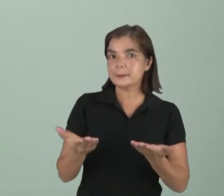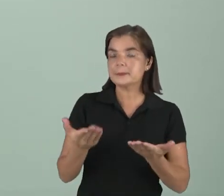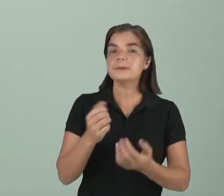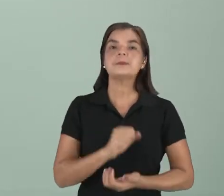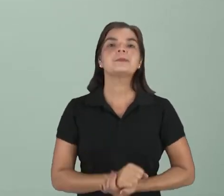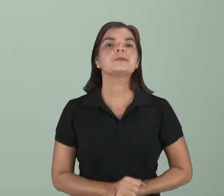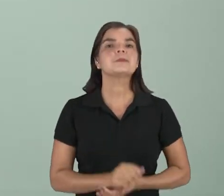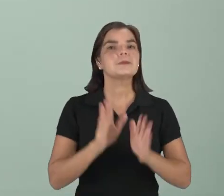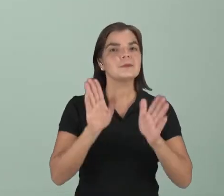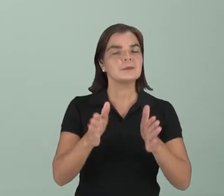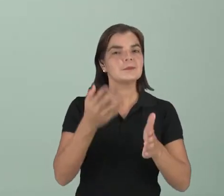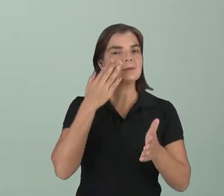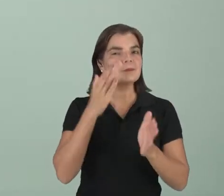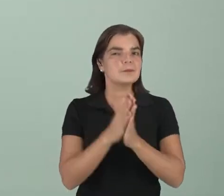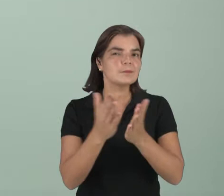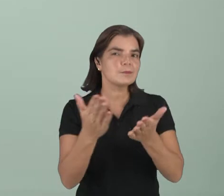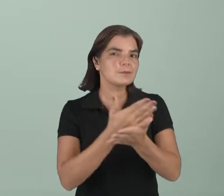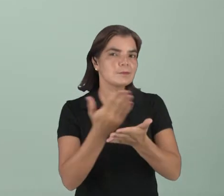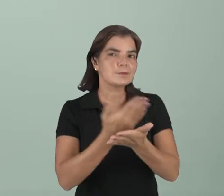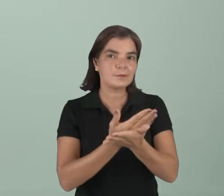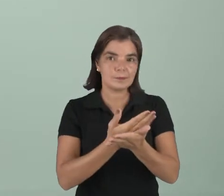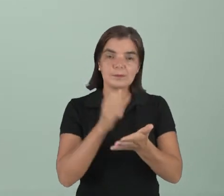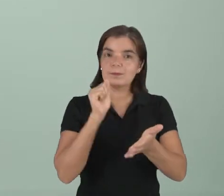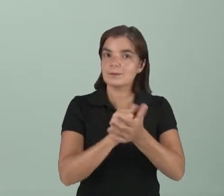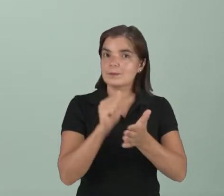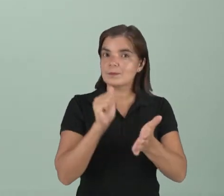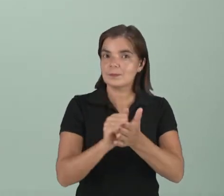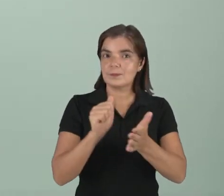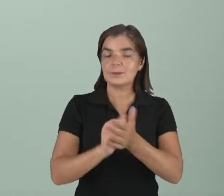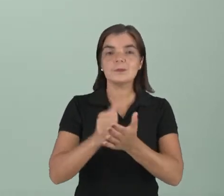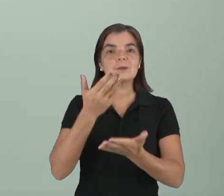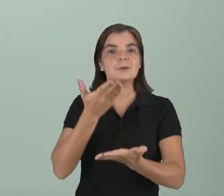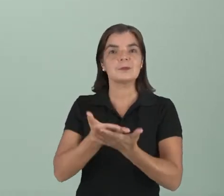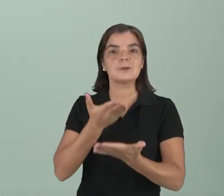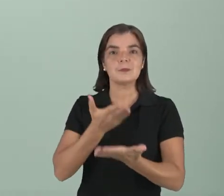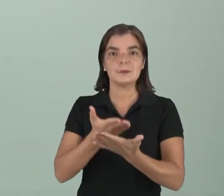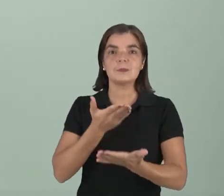para isso, já pegue o seu material para registrar essa aula,